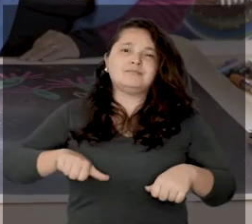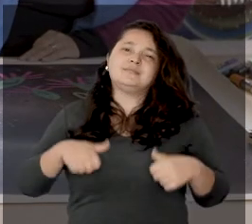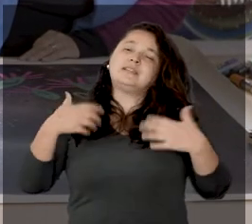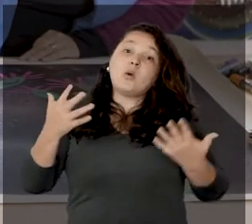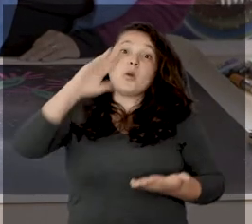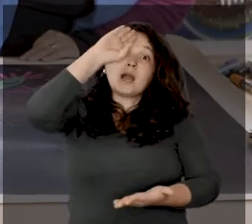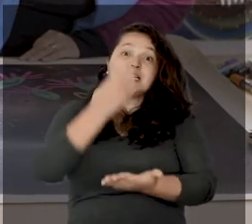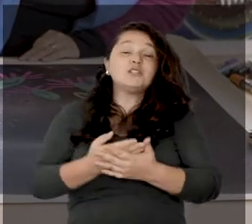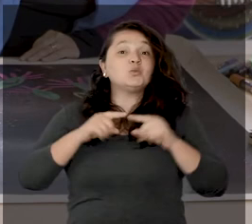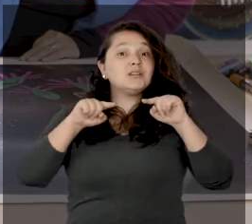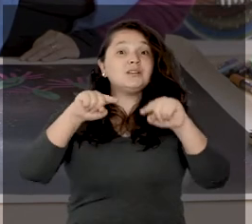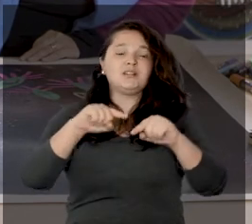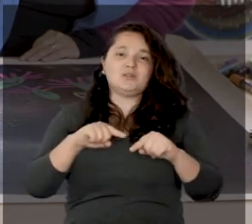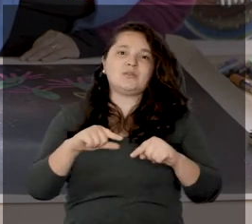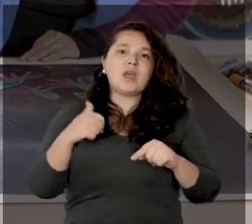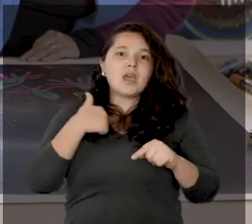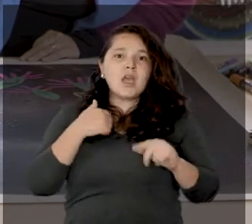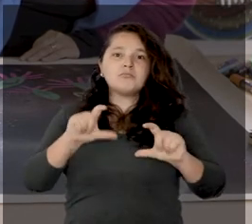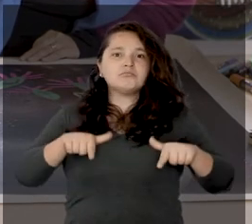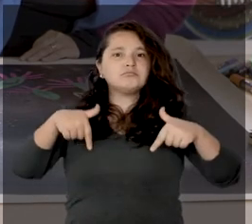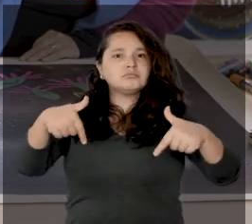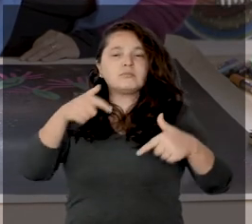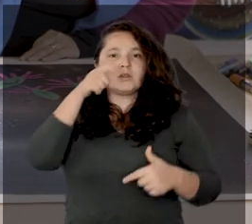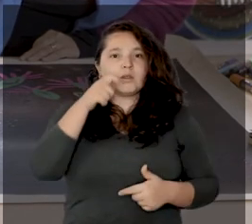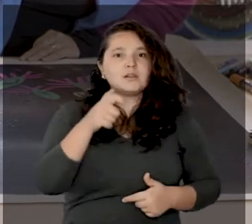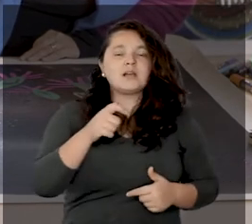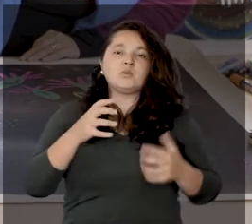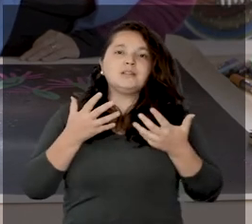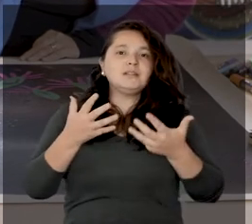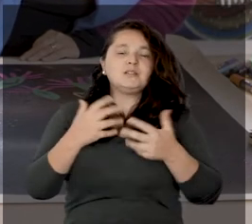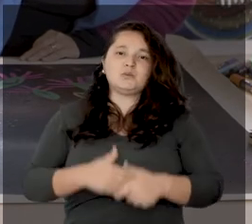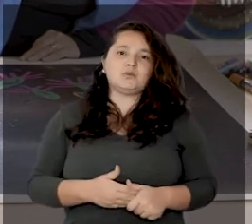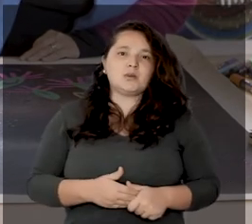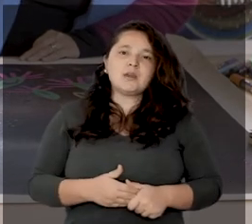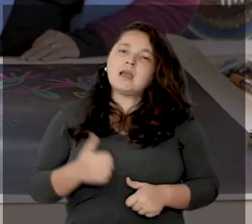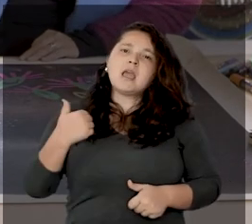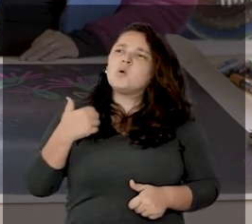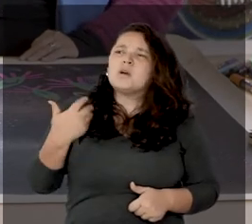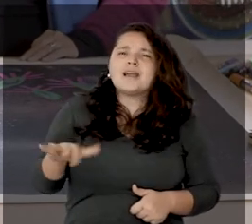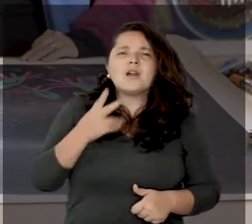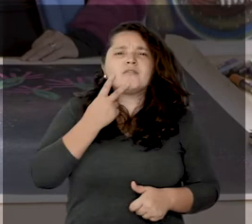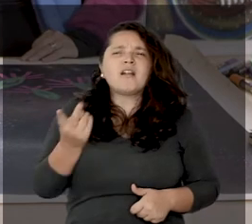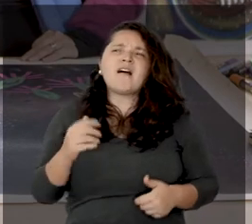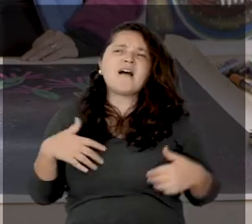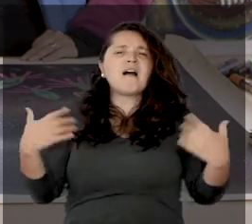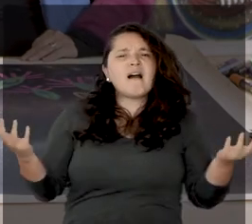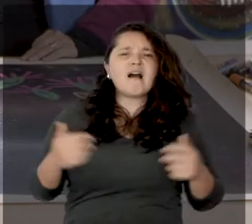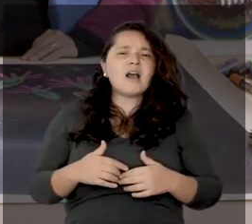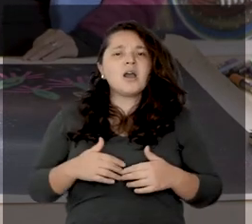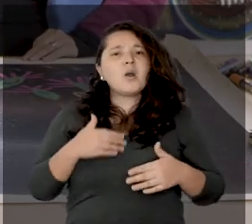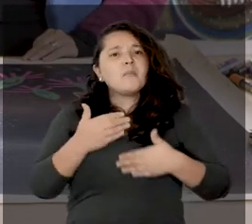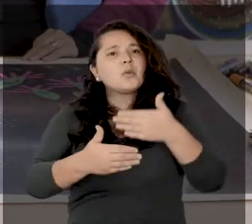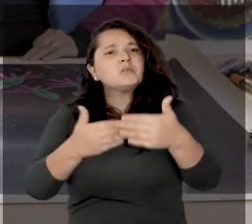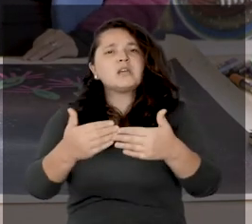muito interessado, né, em partilhar, né? A gente não está interessado em falar de, ah, como é teu processo criativo, ah, como é que é, o